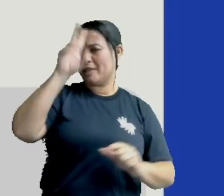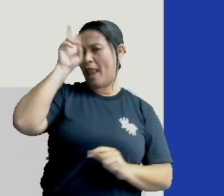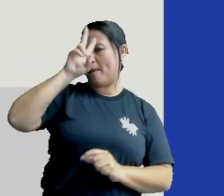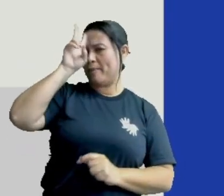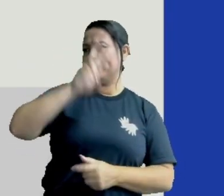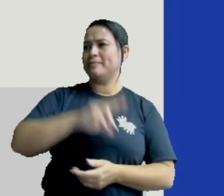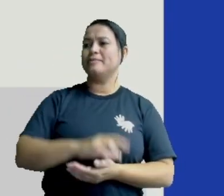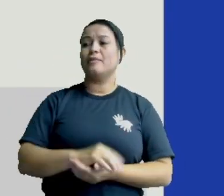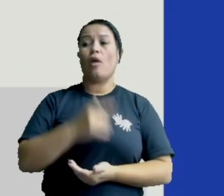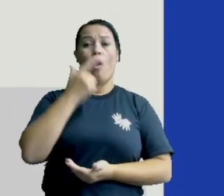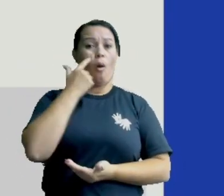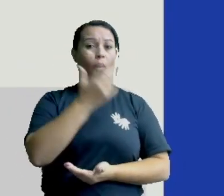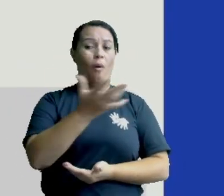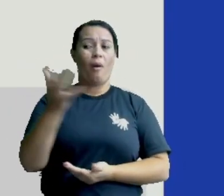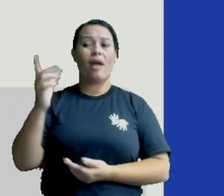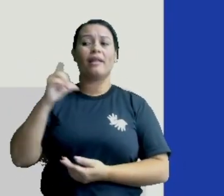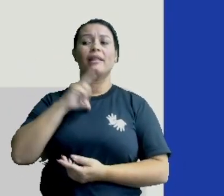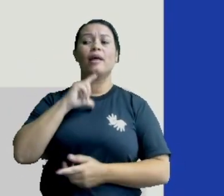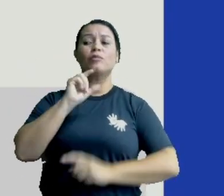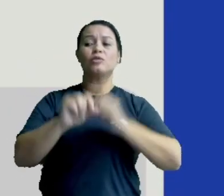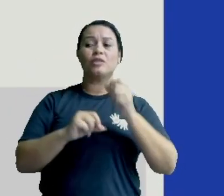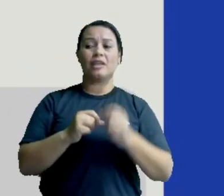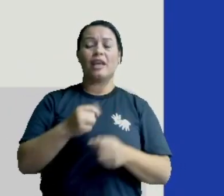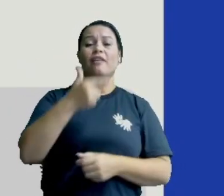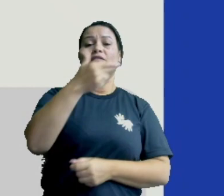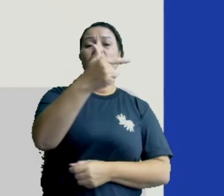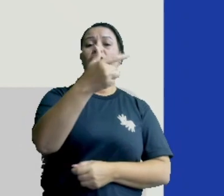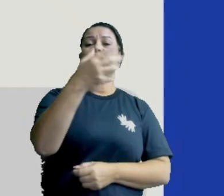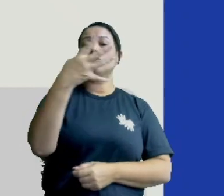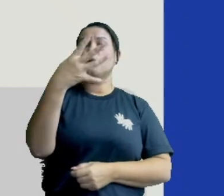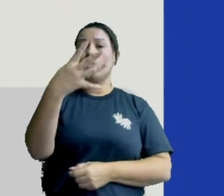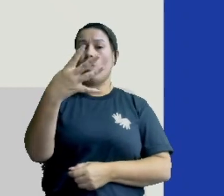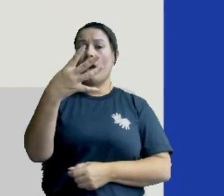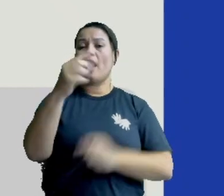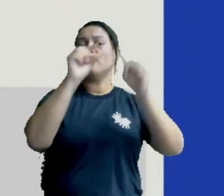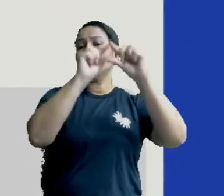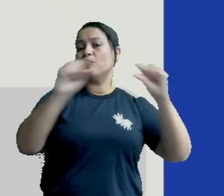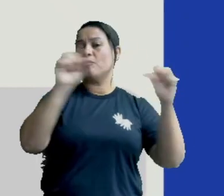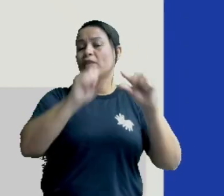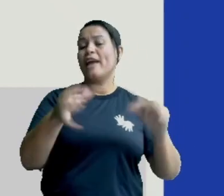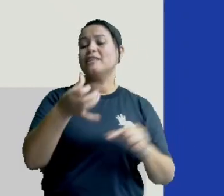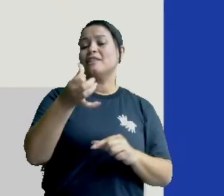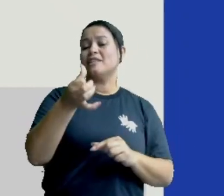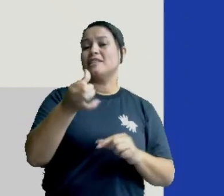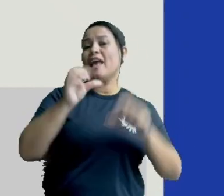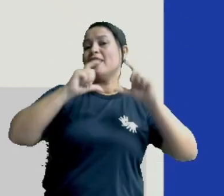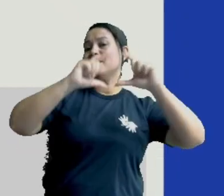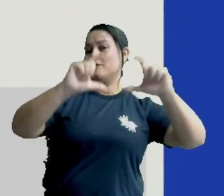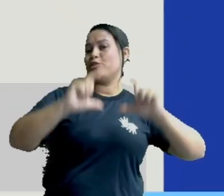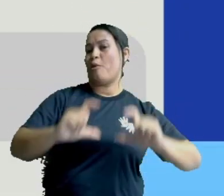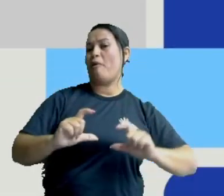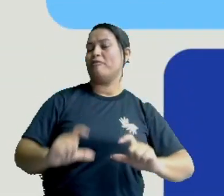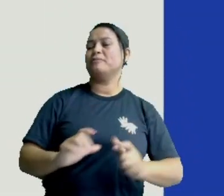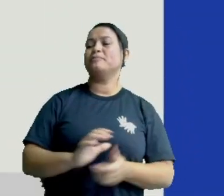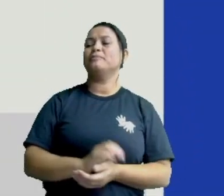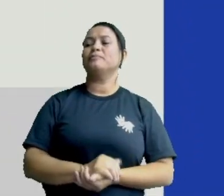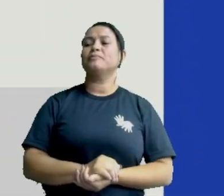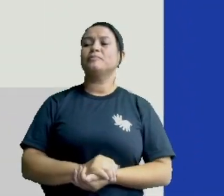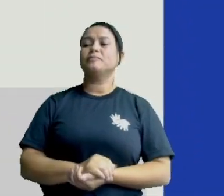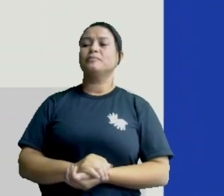lembra? Ó, temos aí, ó, 24 versos e 6 estrofes.